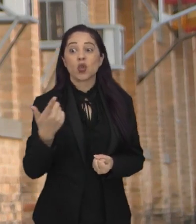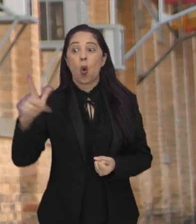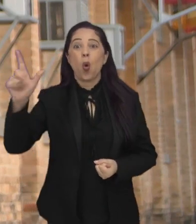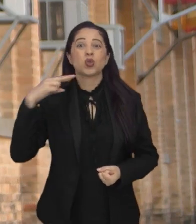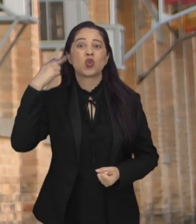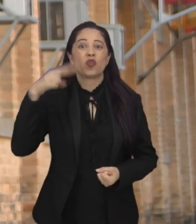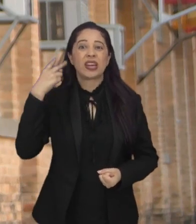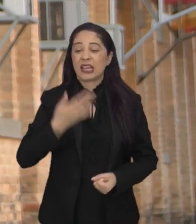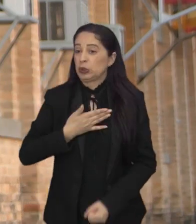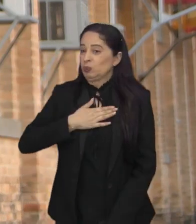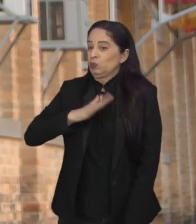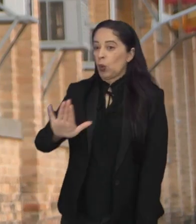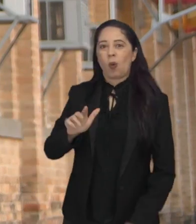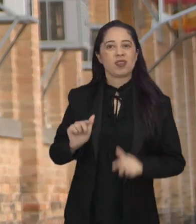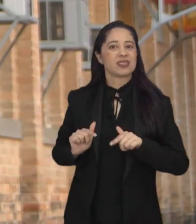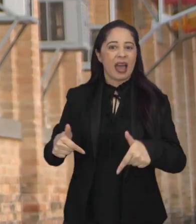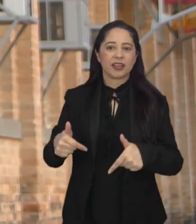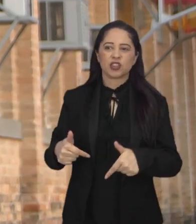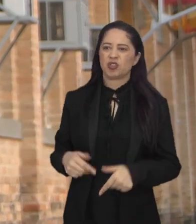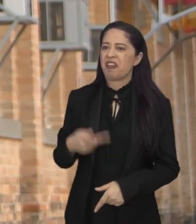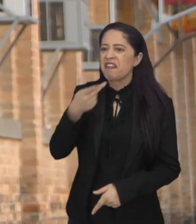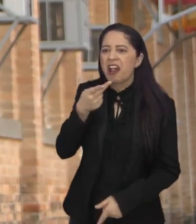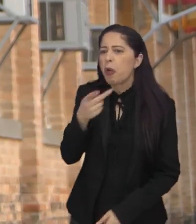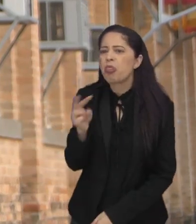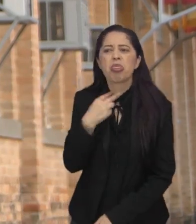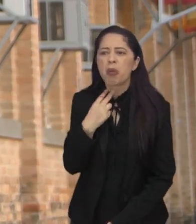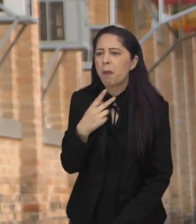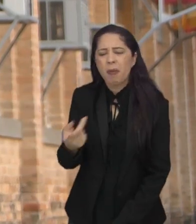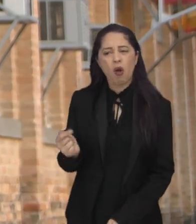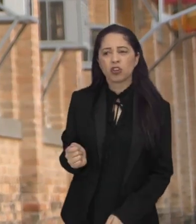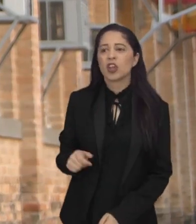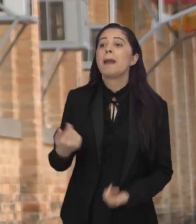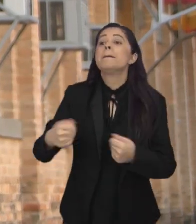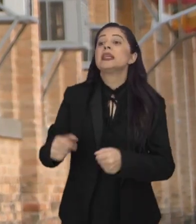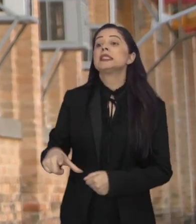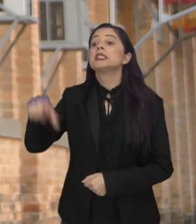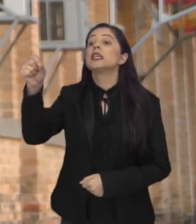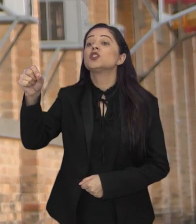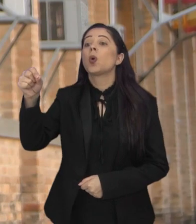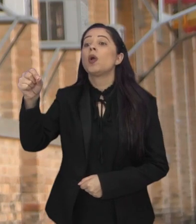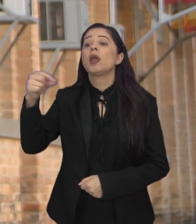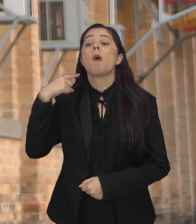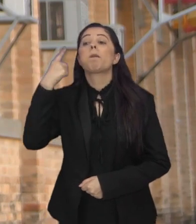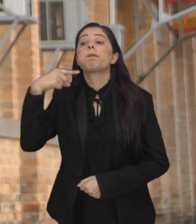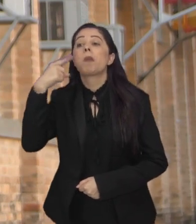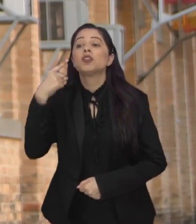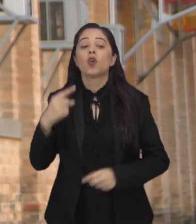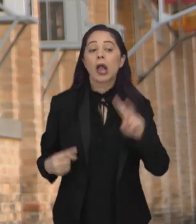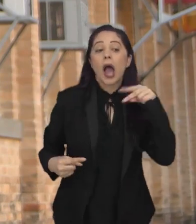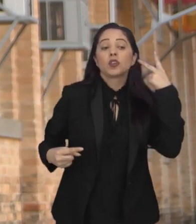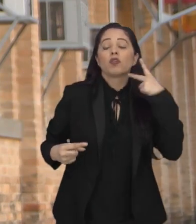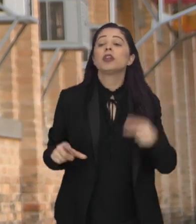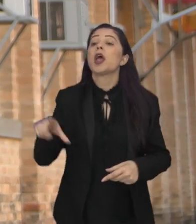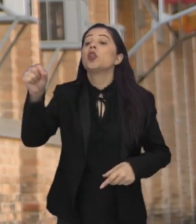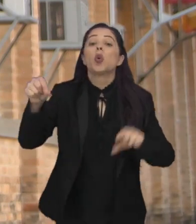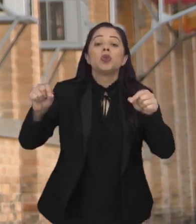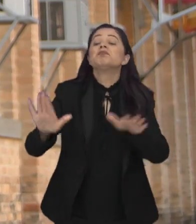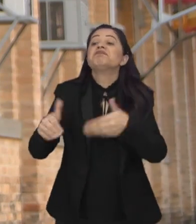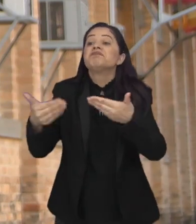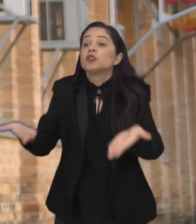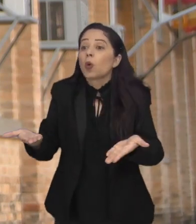o fez. Só que os vereadores não gostaram dessa atitude dele. Falou que isso não podia, que ele ia ter que fazer uma opção entre